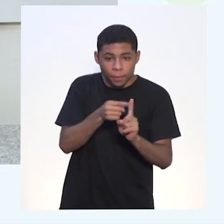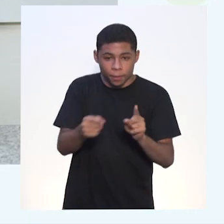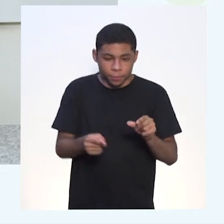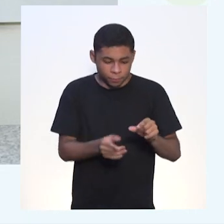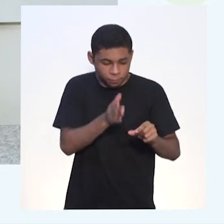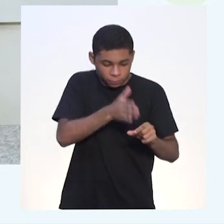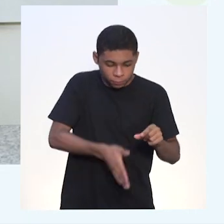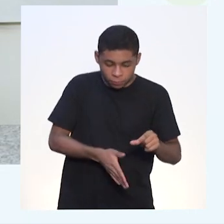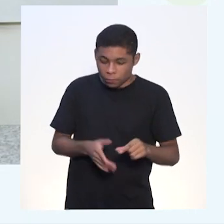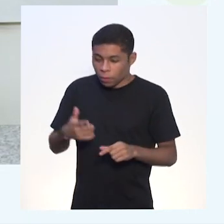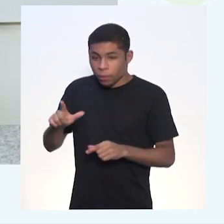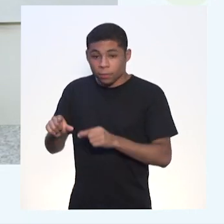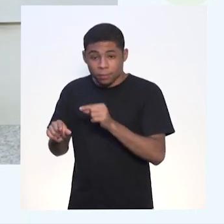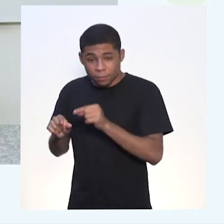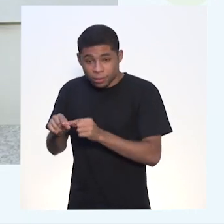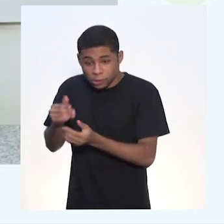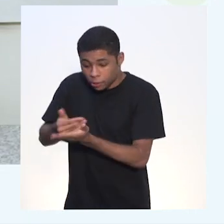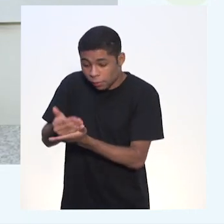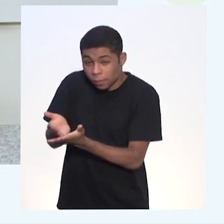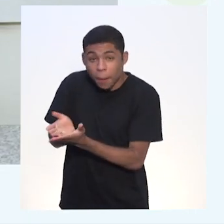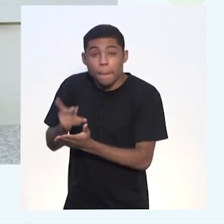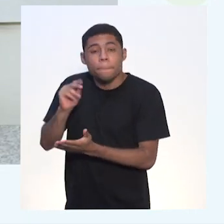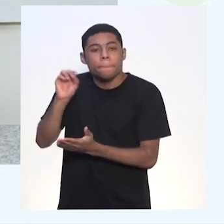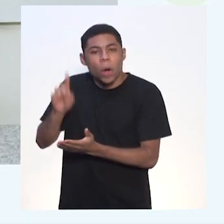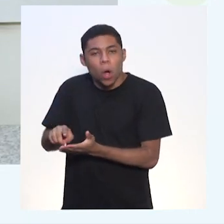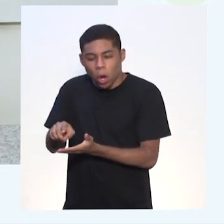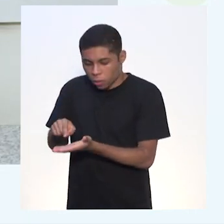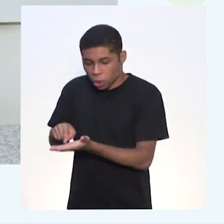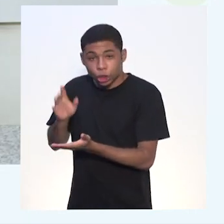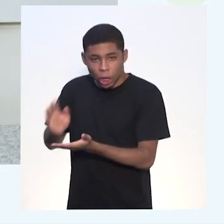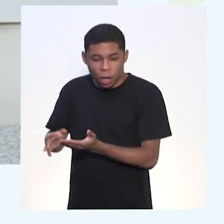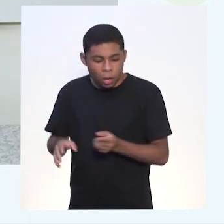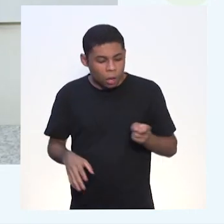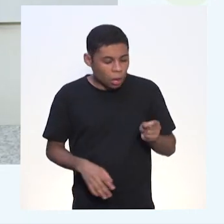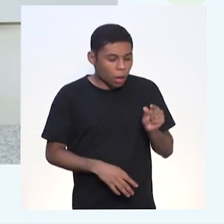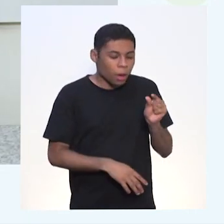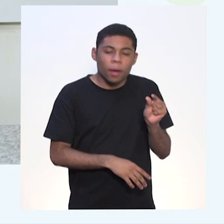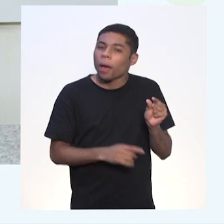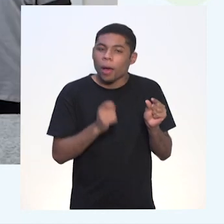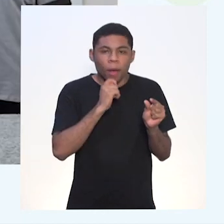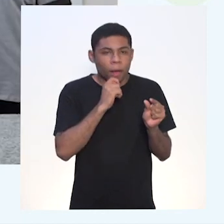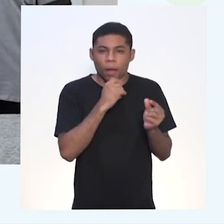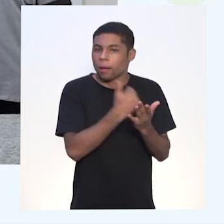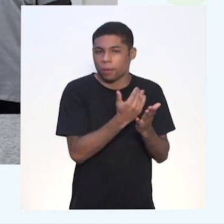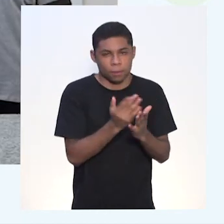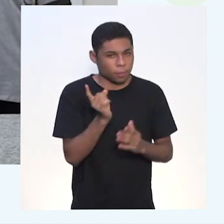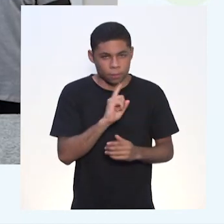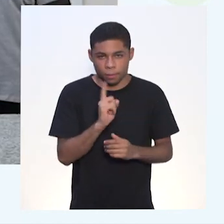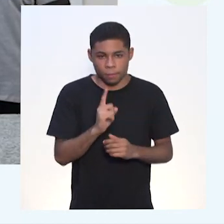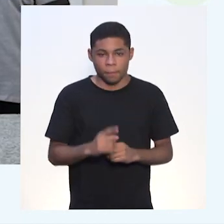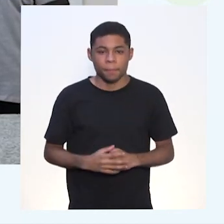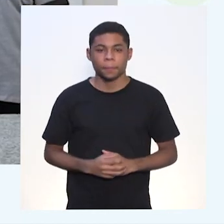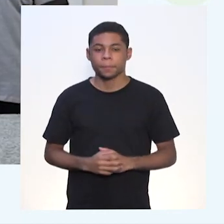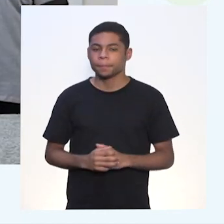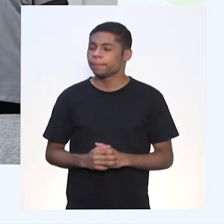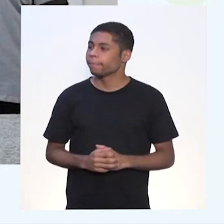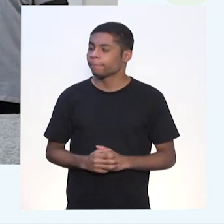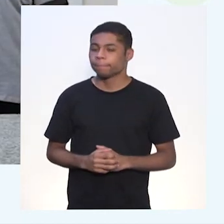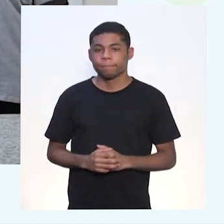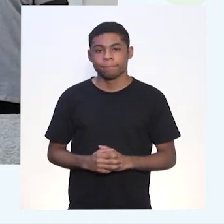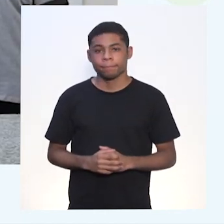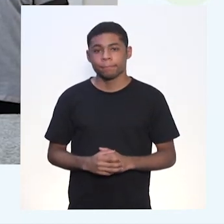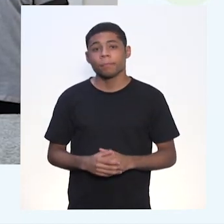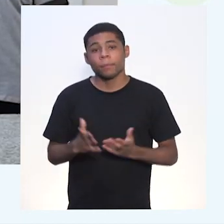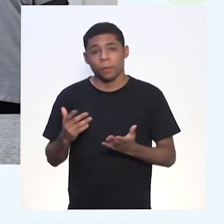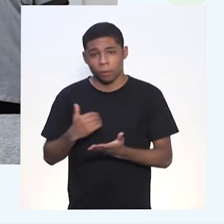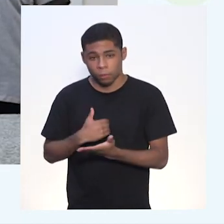sem triturar e a outra metade do comprimido está triturada. Quando eu triturei o meu comprimido, o que eu fiz com a superfície de